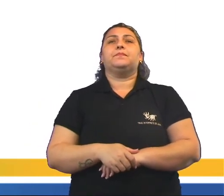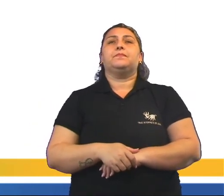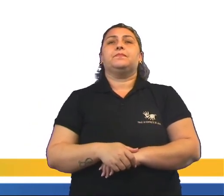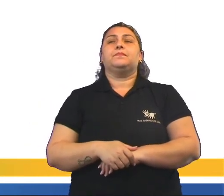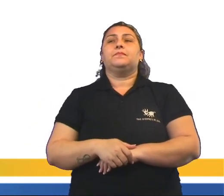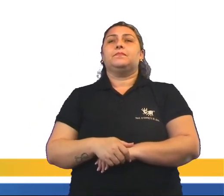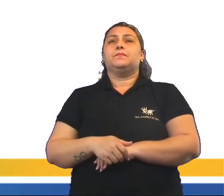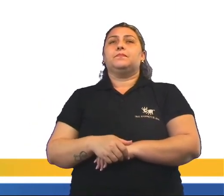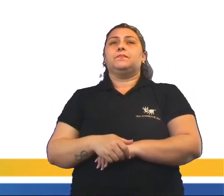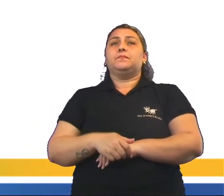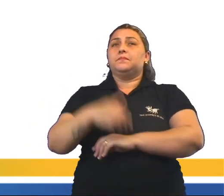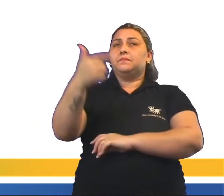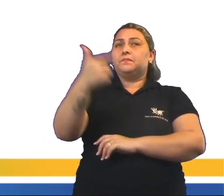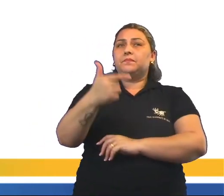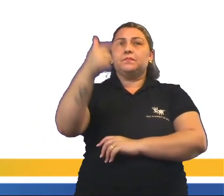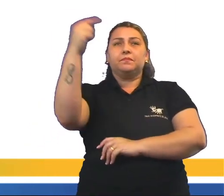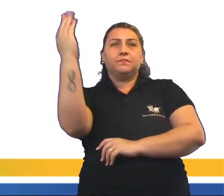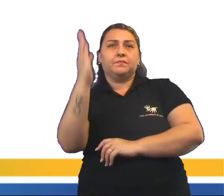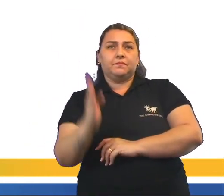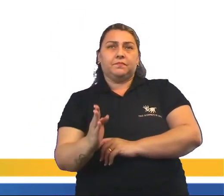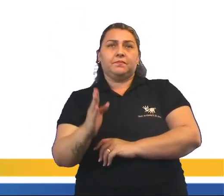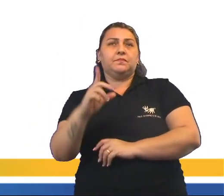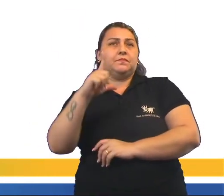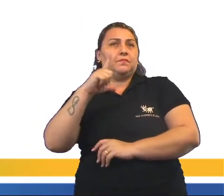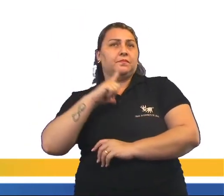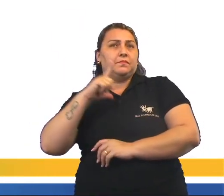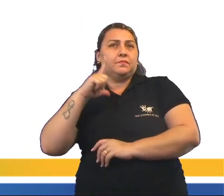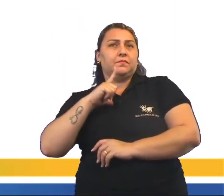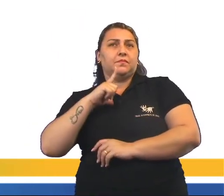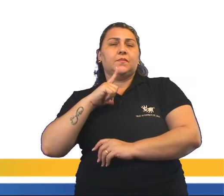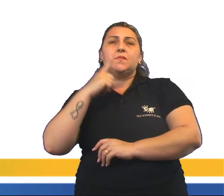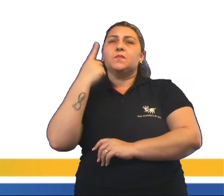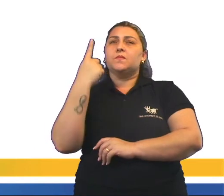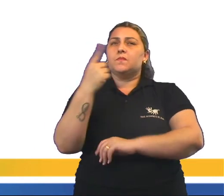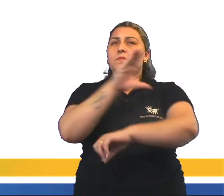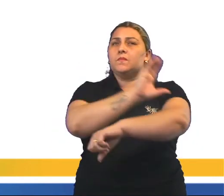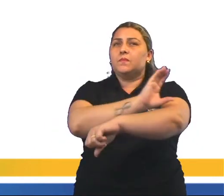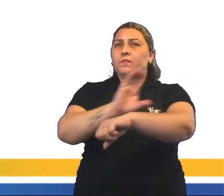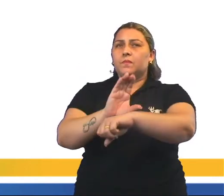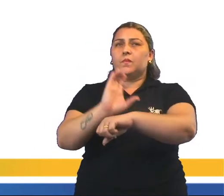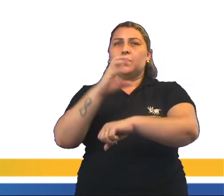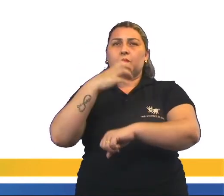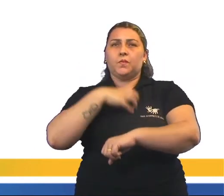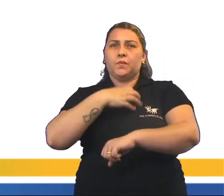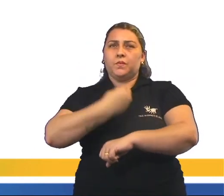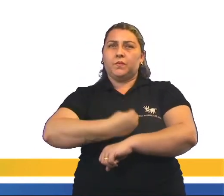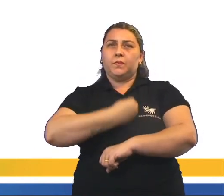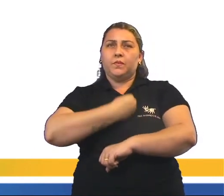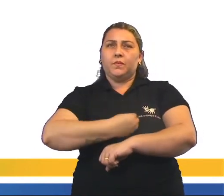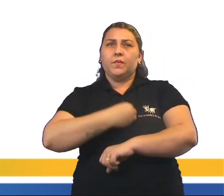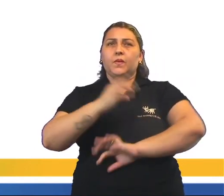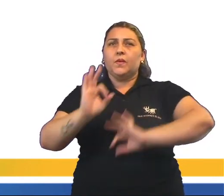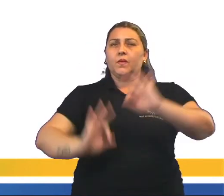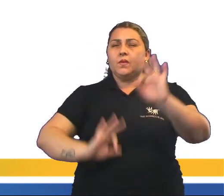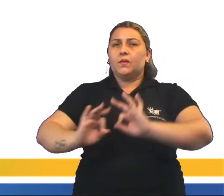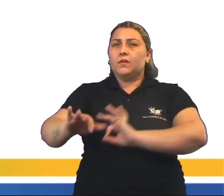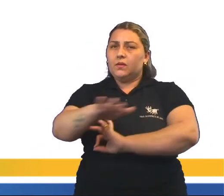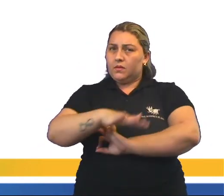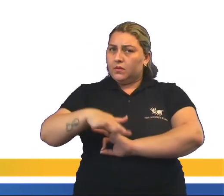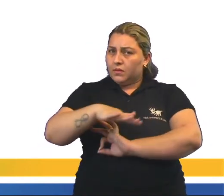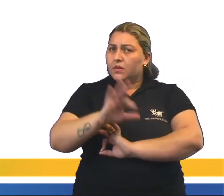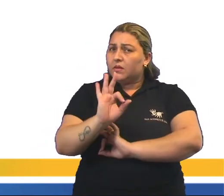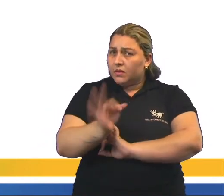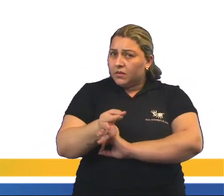Vamos lá, outra questão? No Brasil, existe apenas uma cultura, um modo de se viver e de se